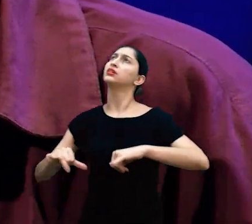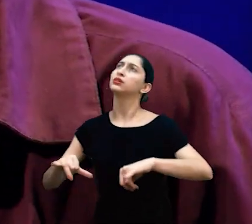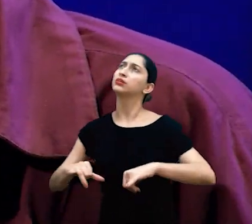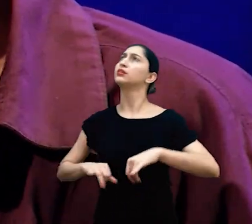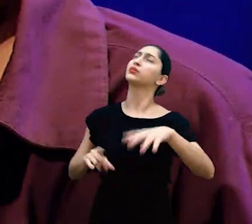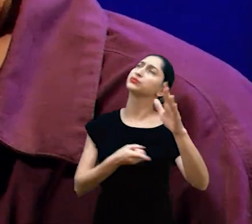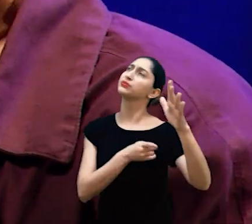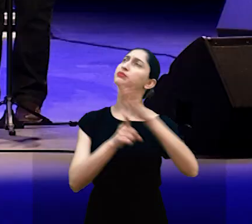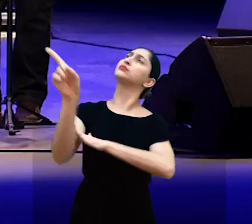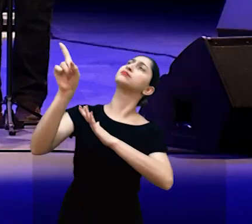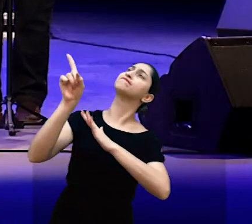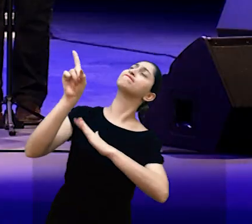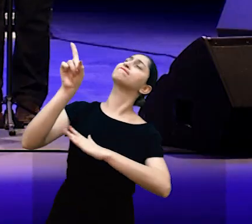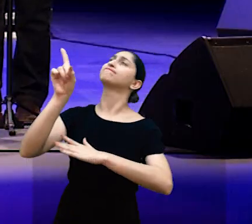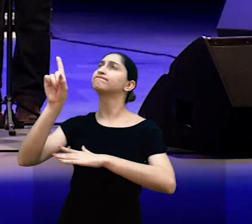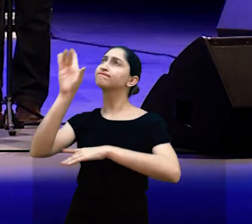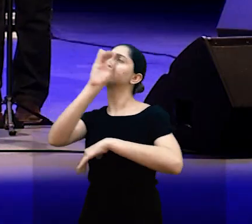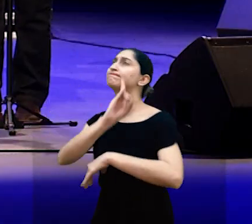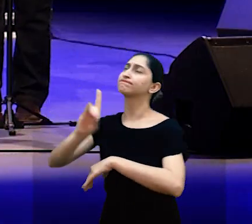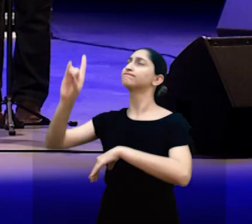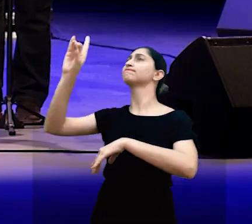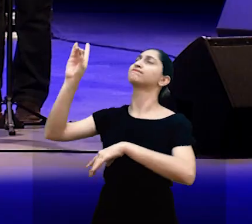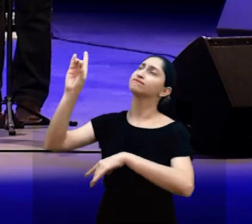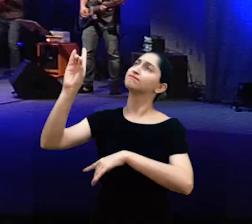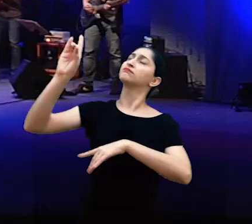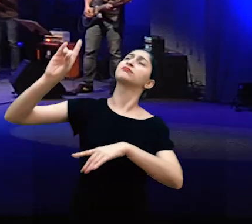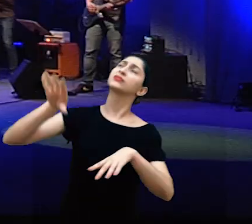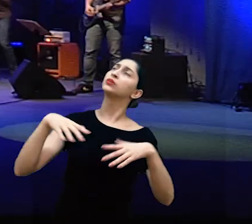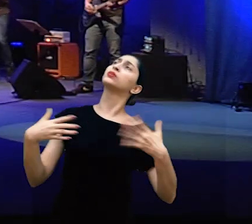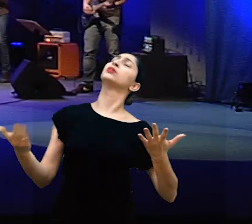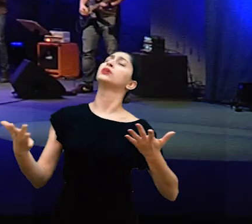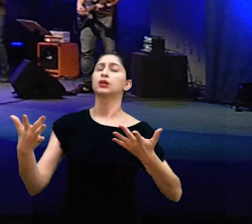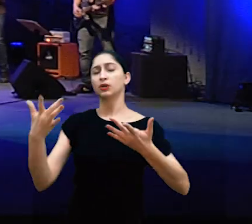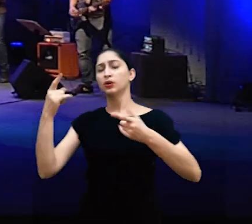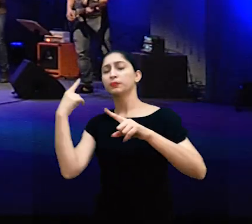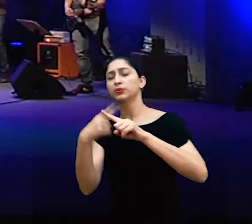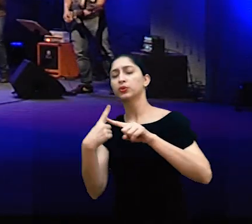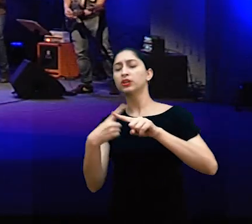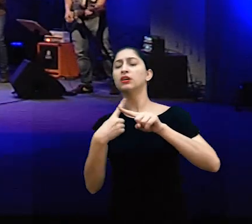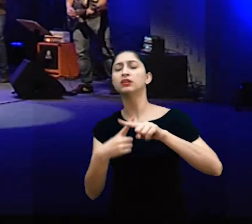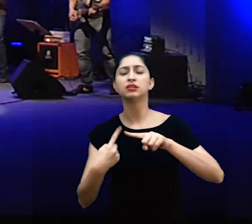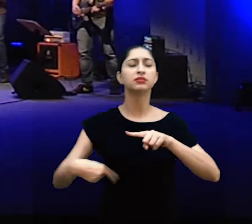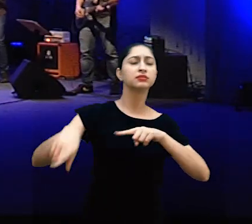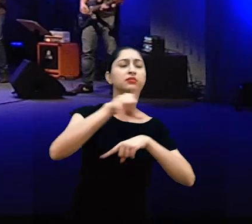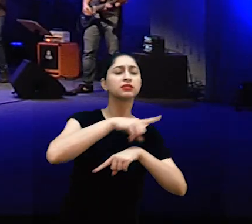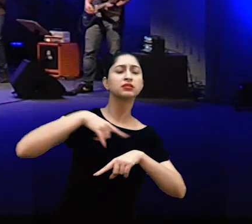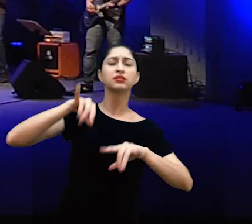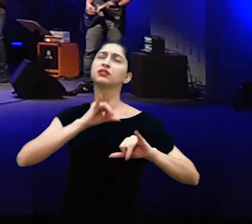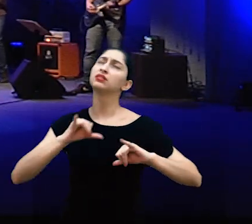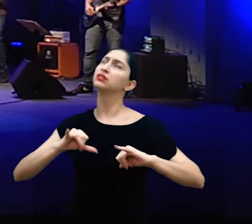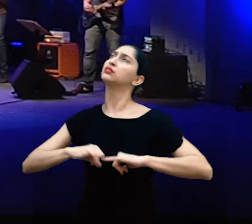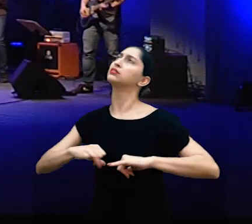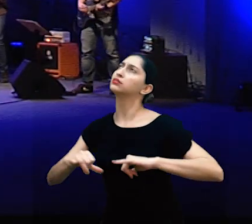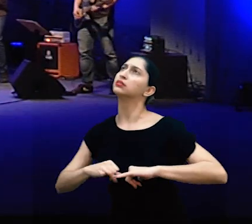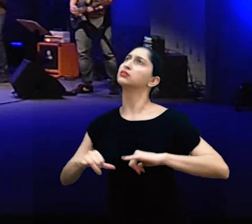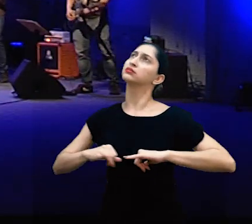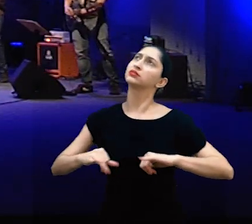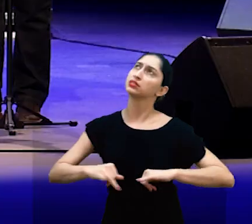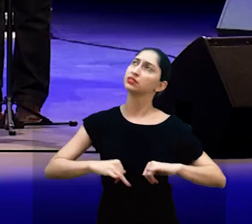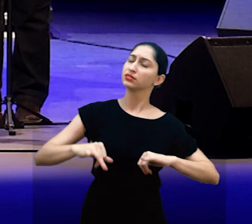judiação? Eu perguntei, ó Deus do céu, por que